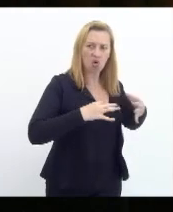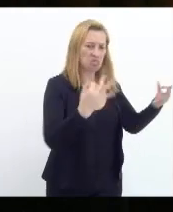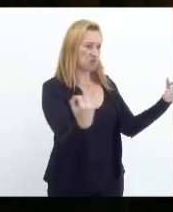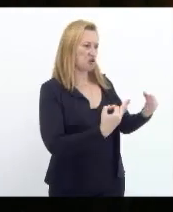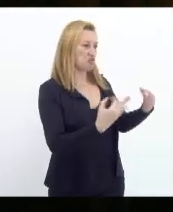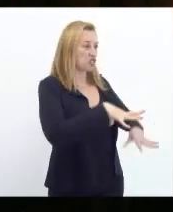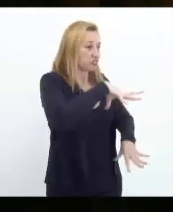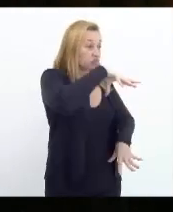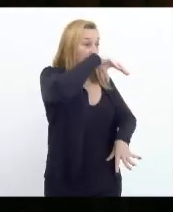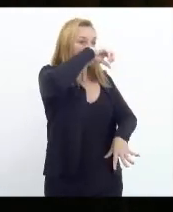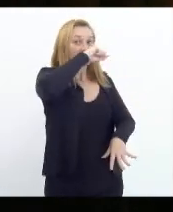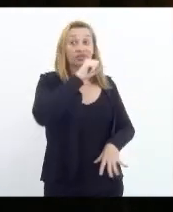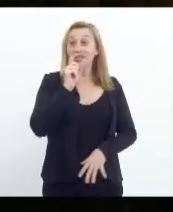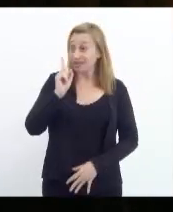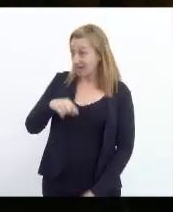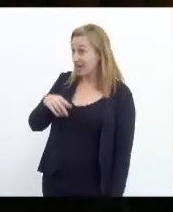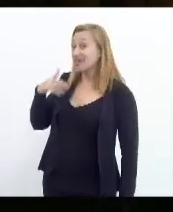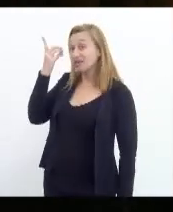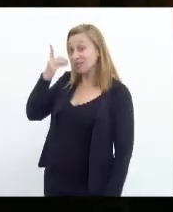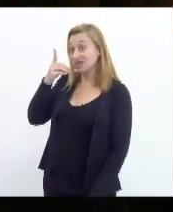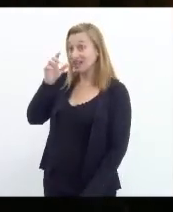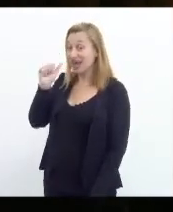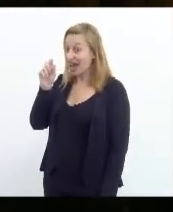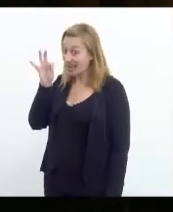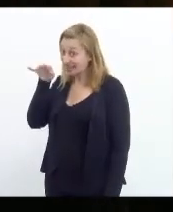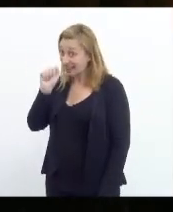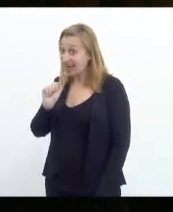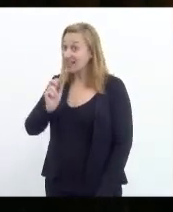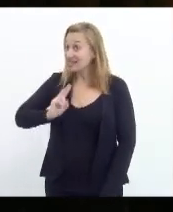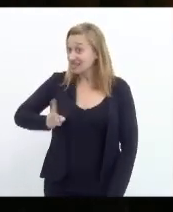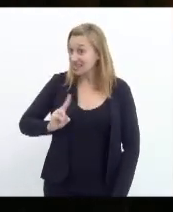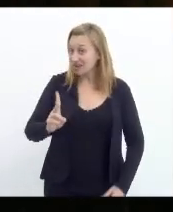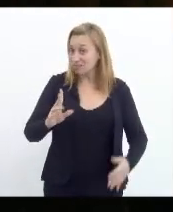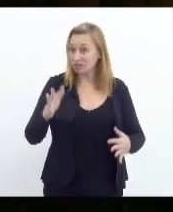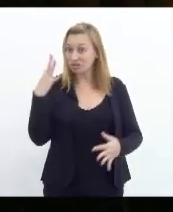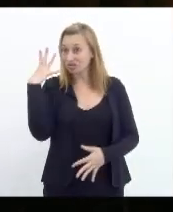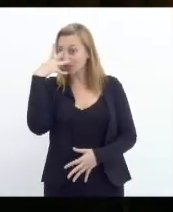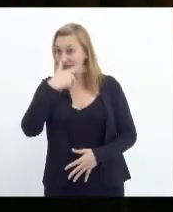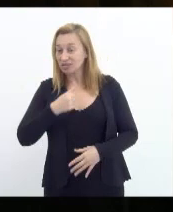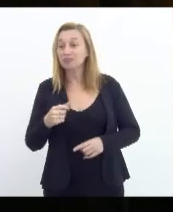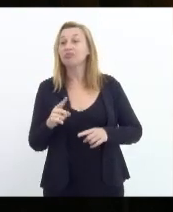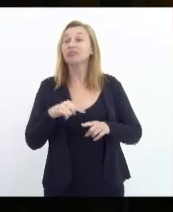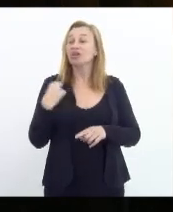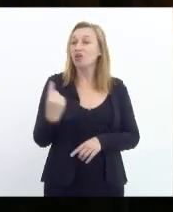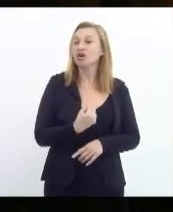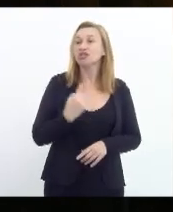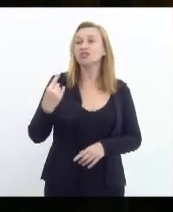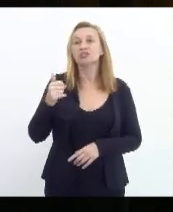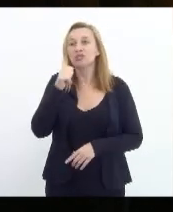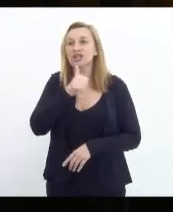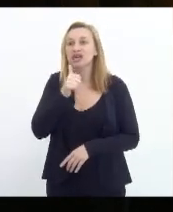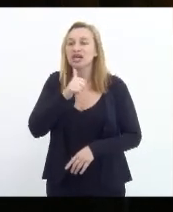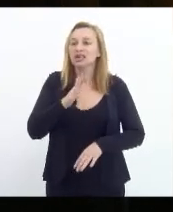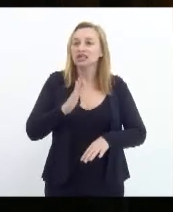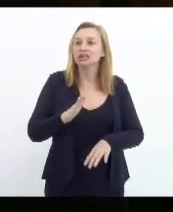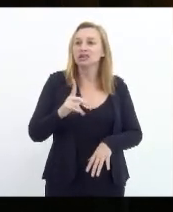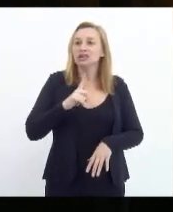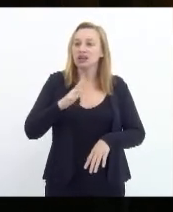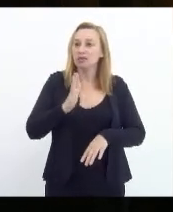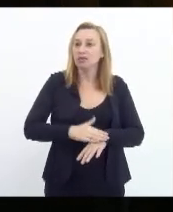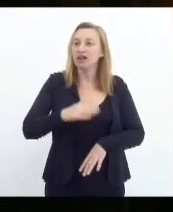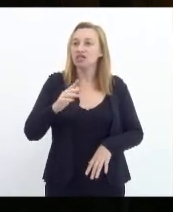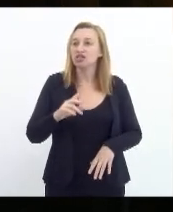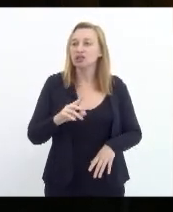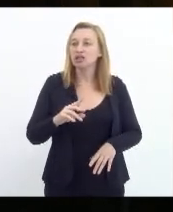cheirosas né Deputado Átila Nunes que sempre muito elegante mas nós mulheres temos mais do que